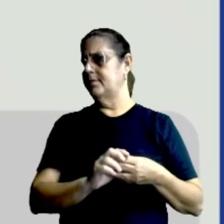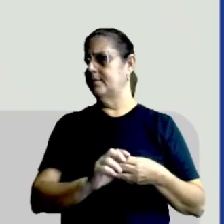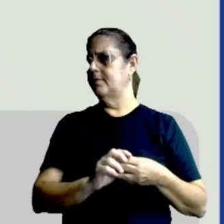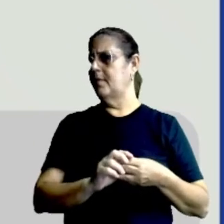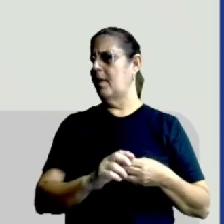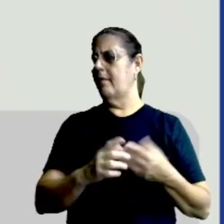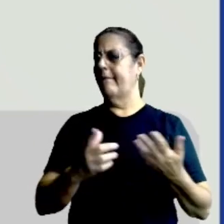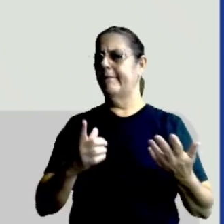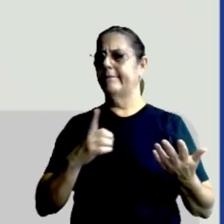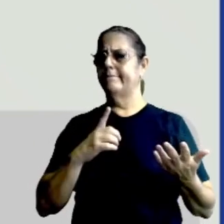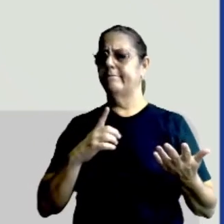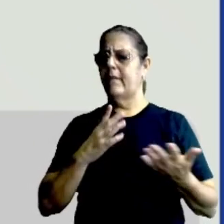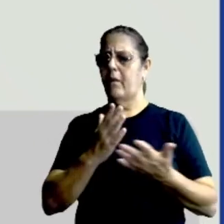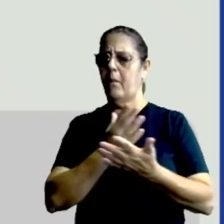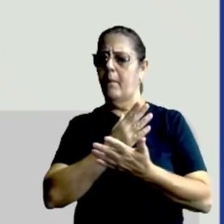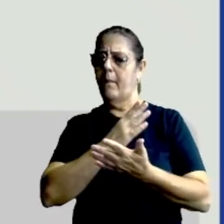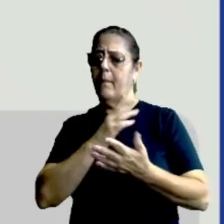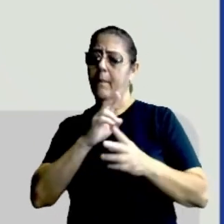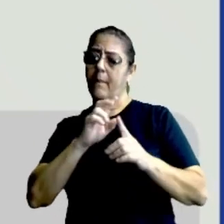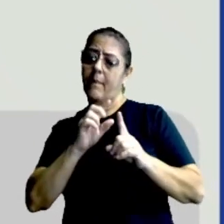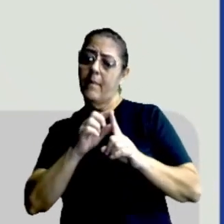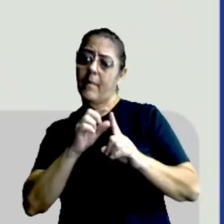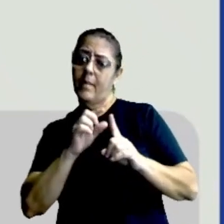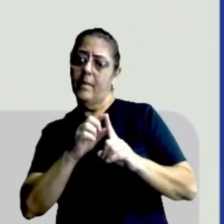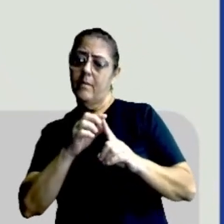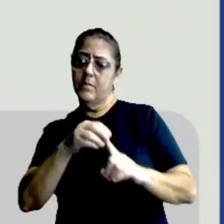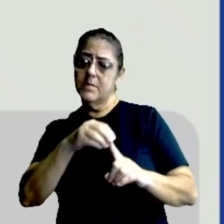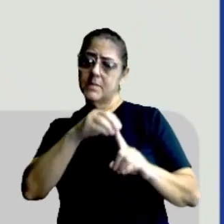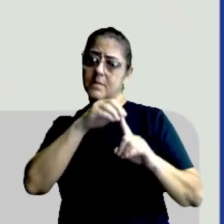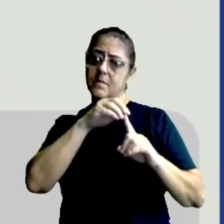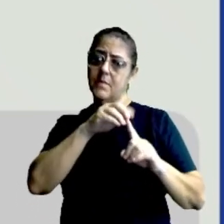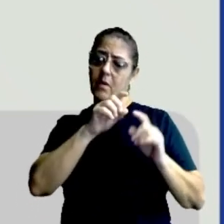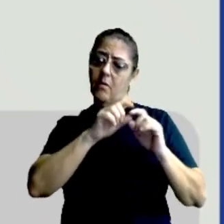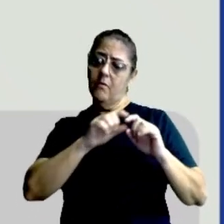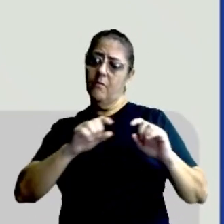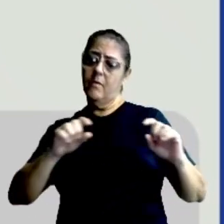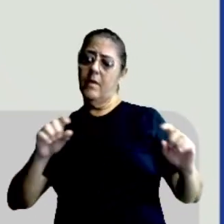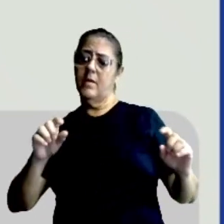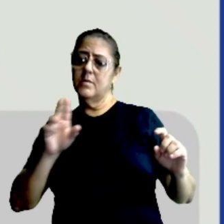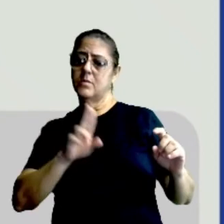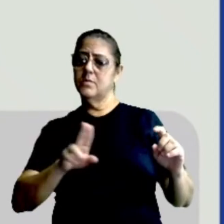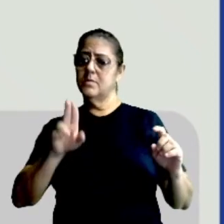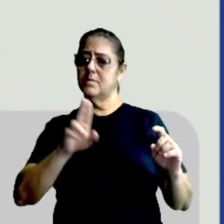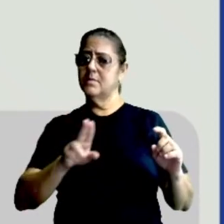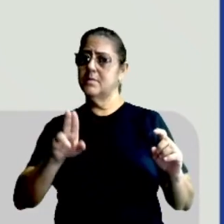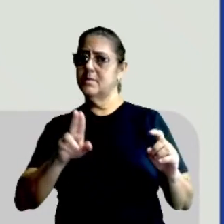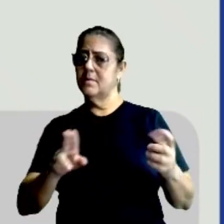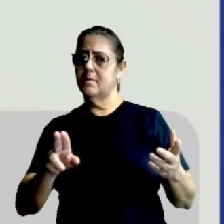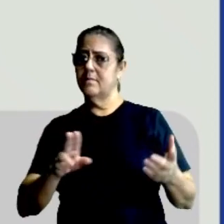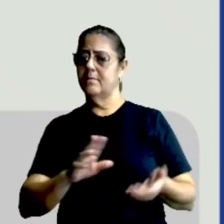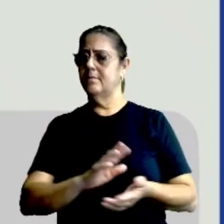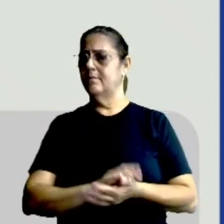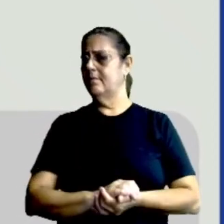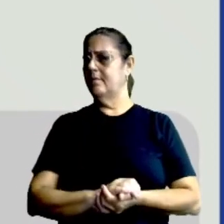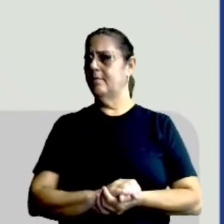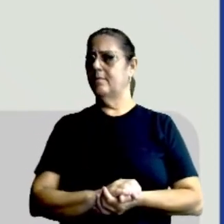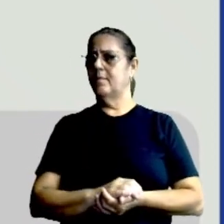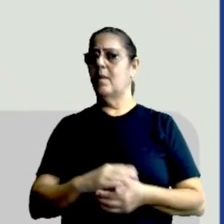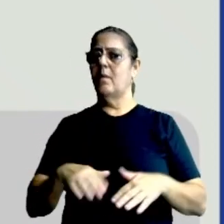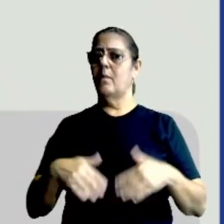determinada palavra então eu quero saber aí o ponto principal Qual é a frase que eu vou utilizar e